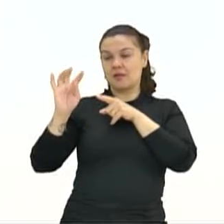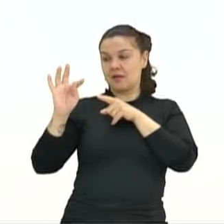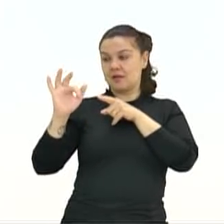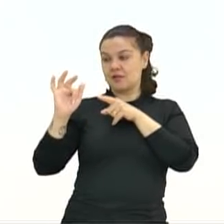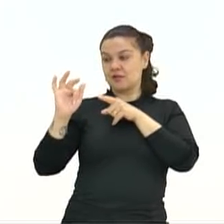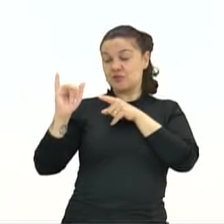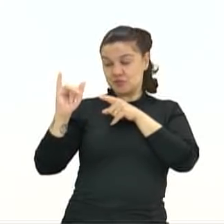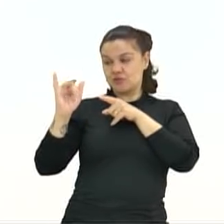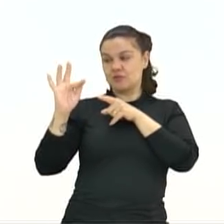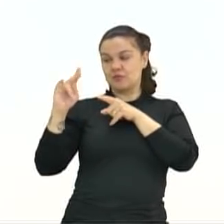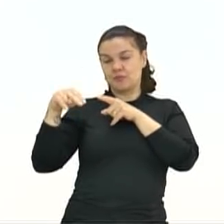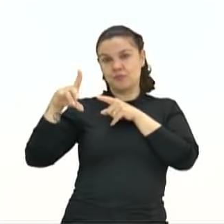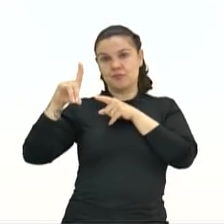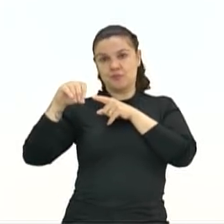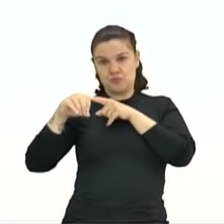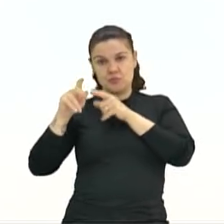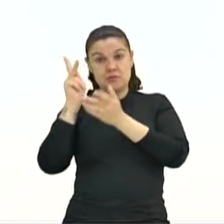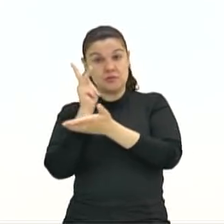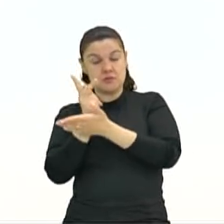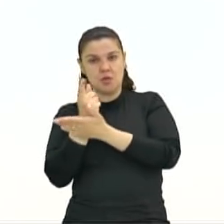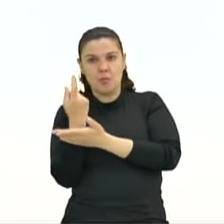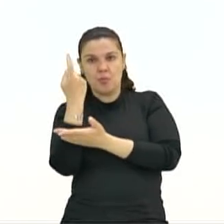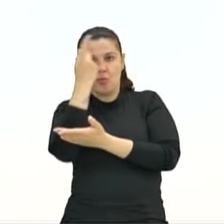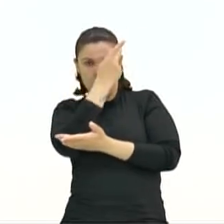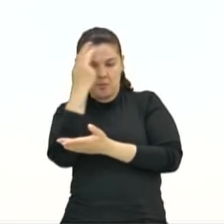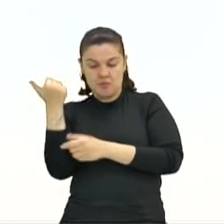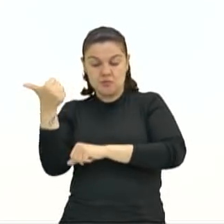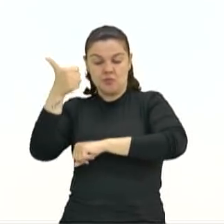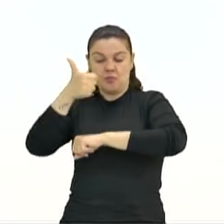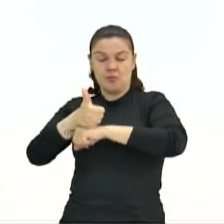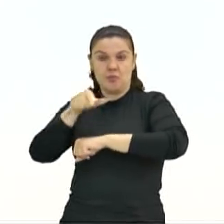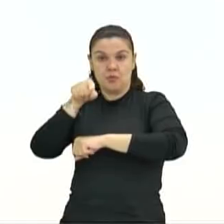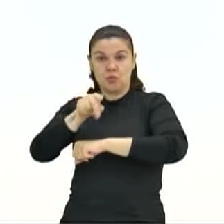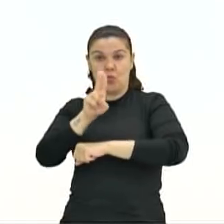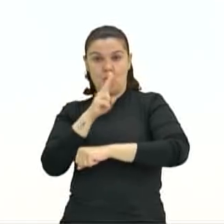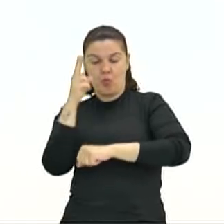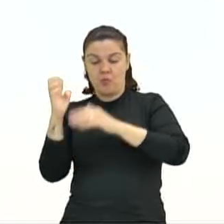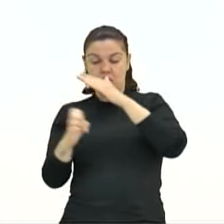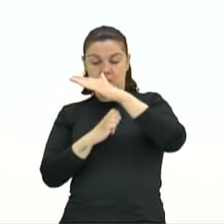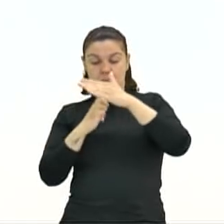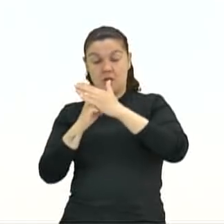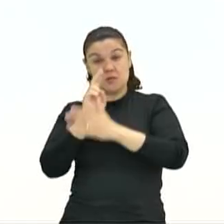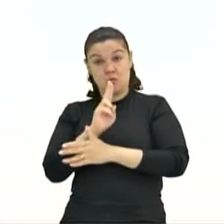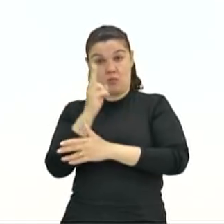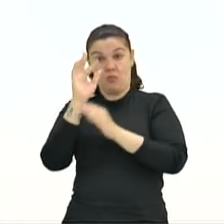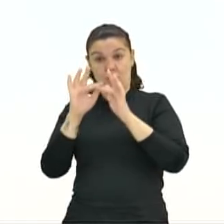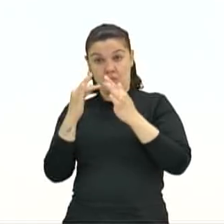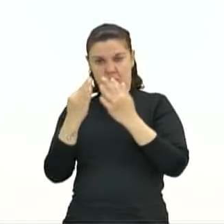latifúndio geralmente pertence a um único proprietário, empresa ou família.